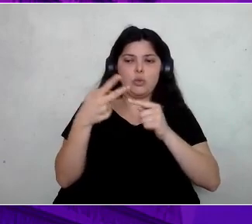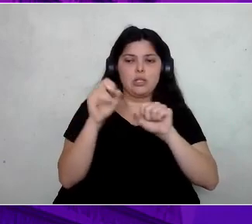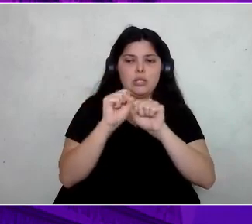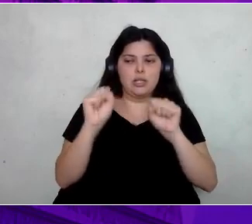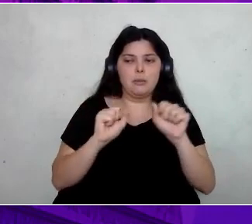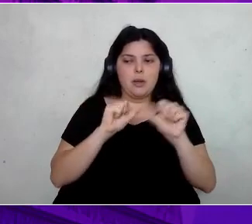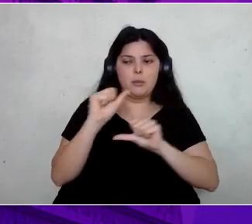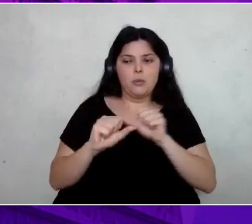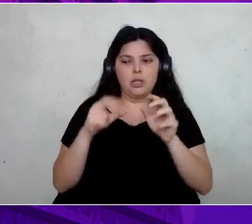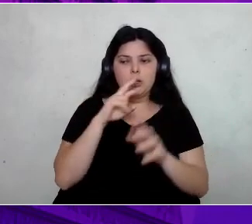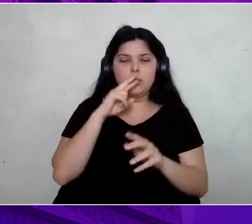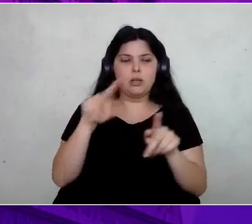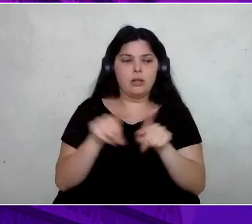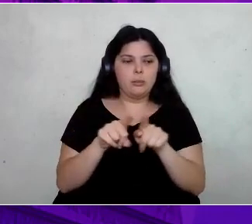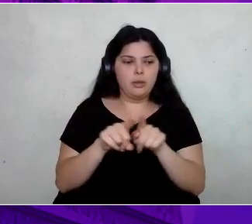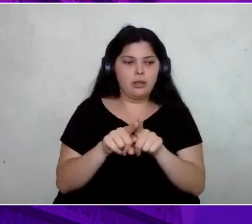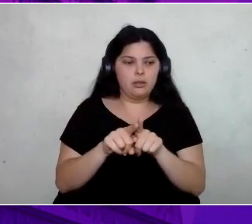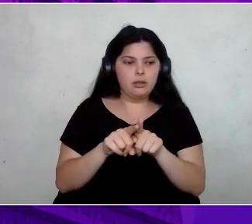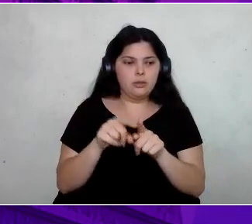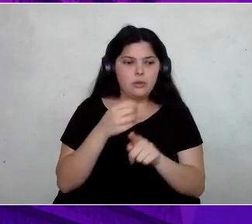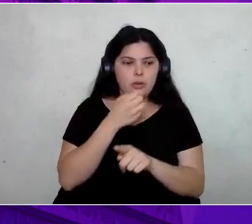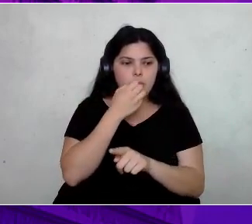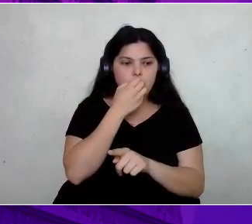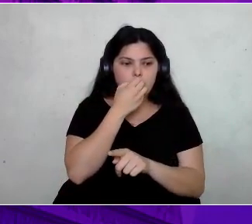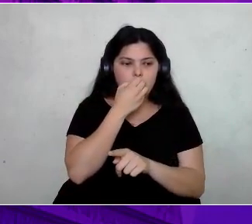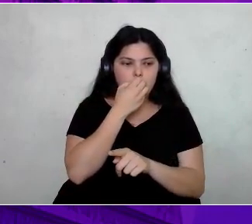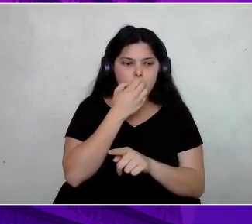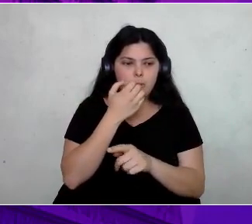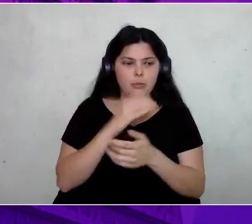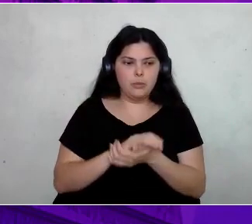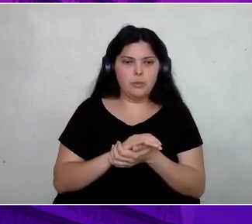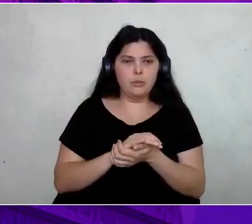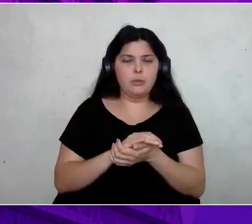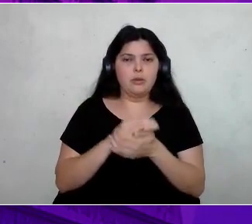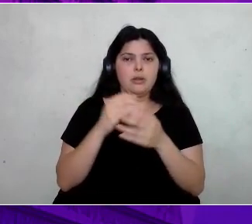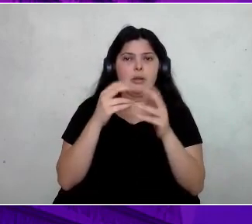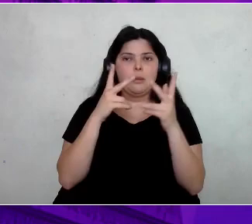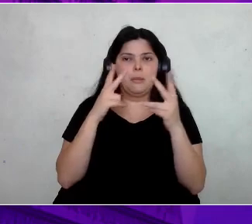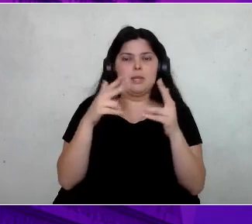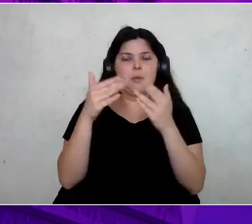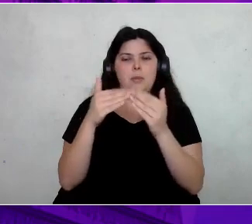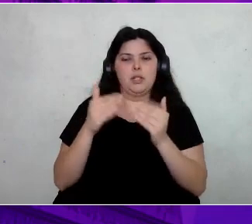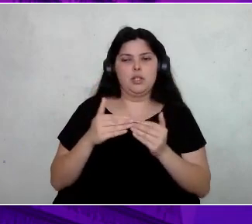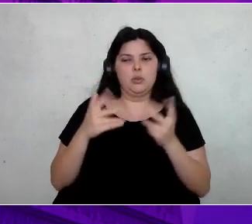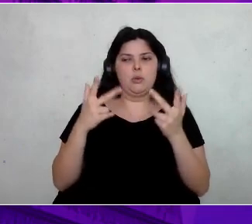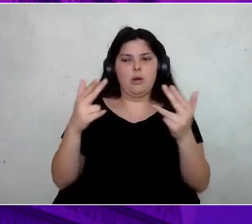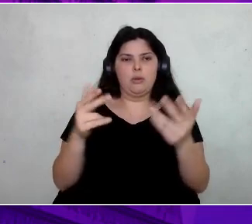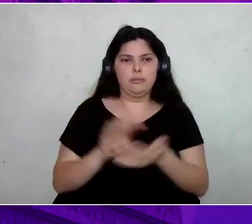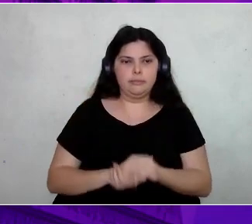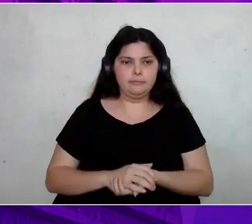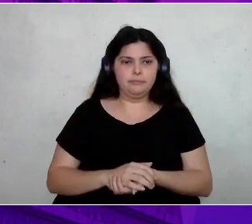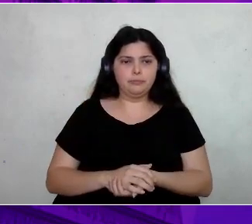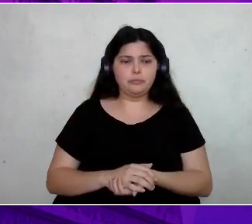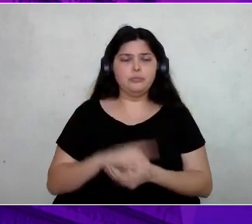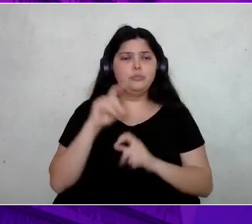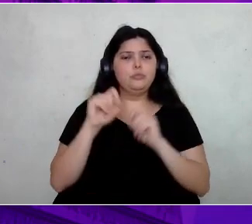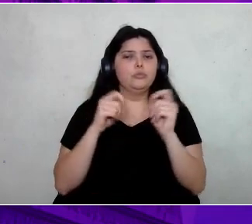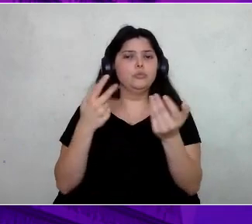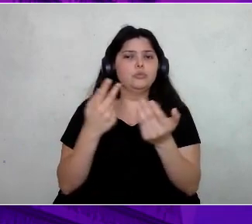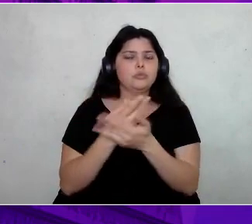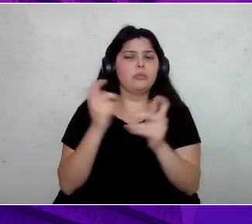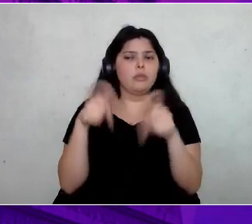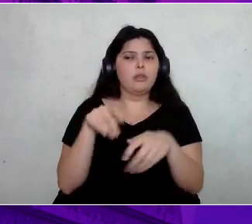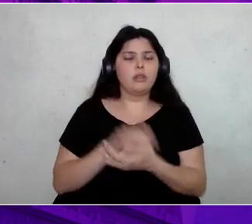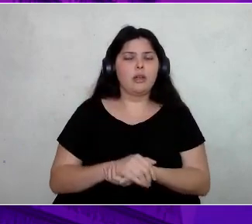Então, é legal que a gente esteja sincronizado nas requisições. E aí, o que a gente consegue? A gente consegue